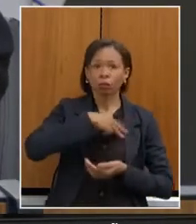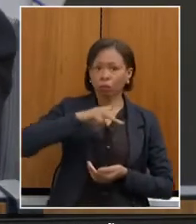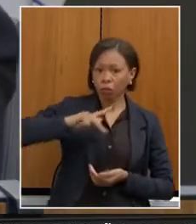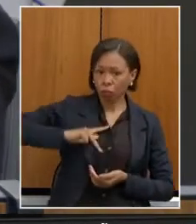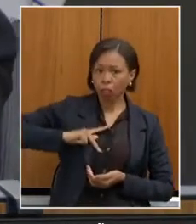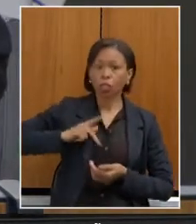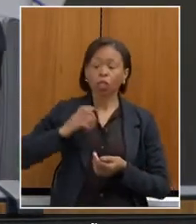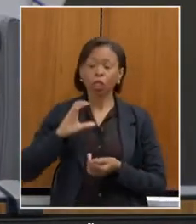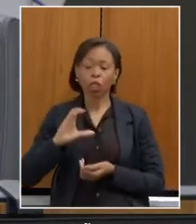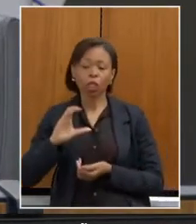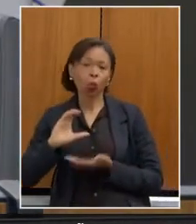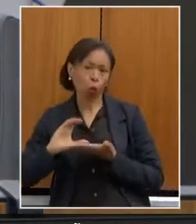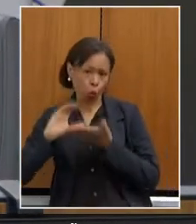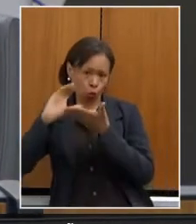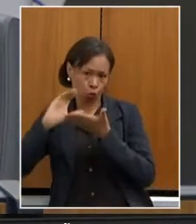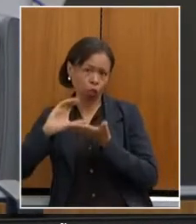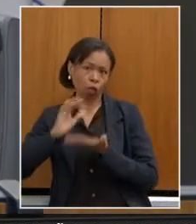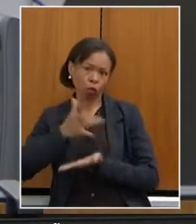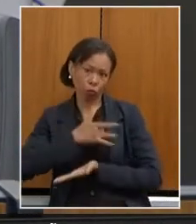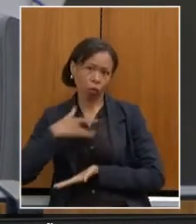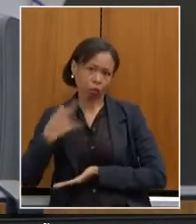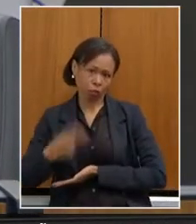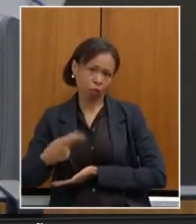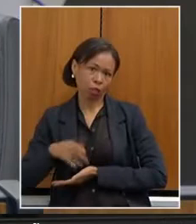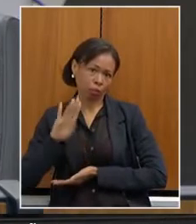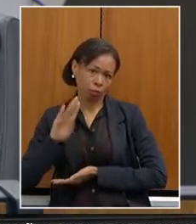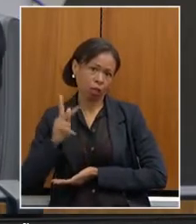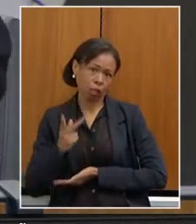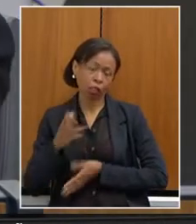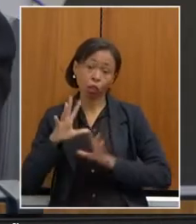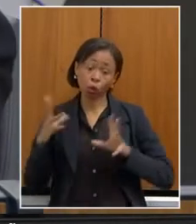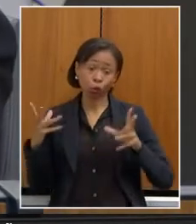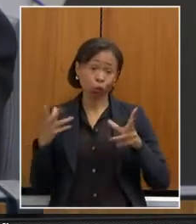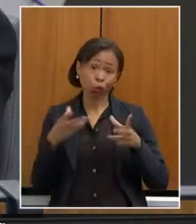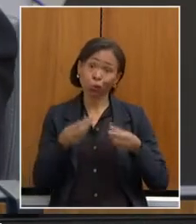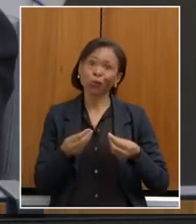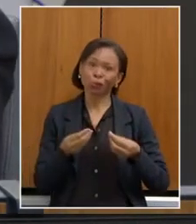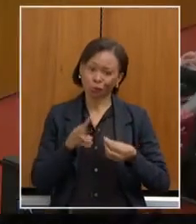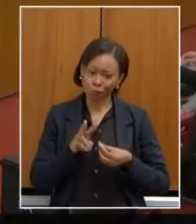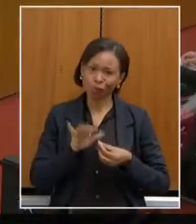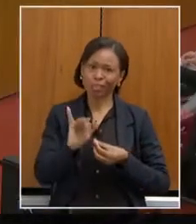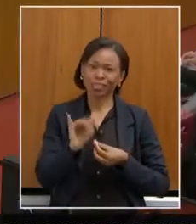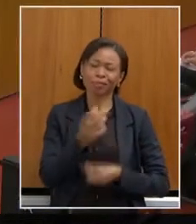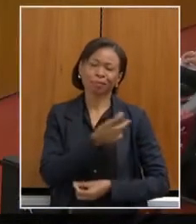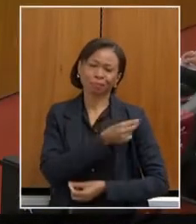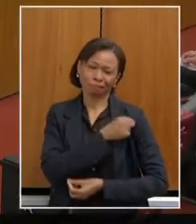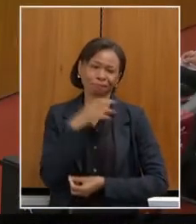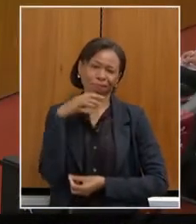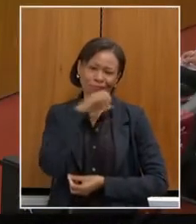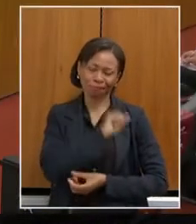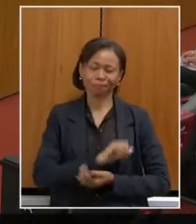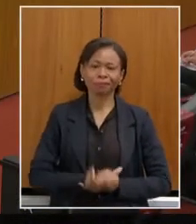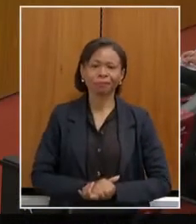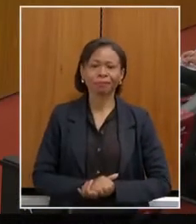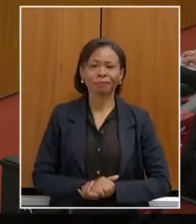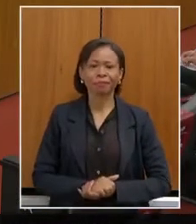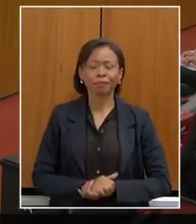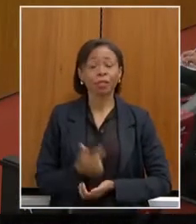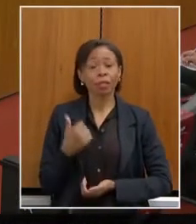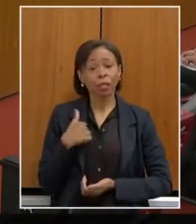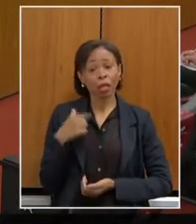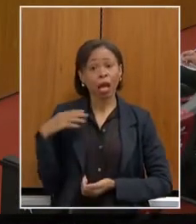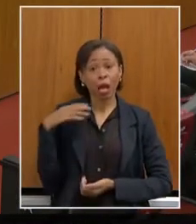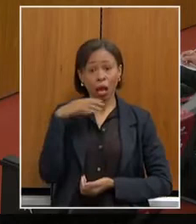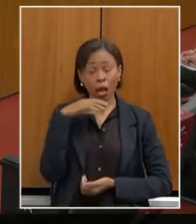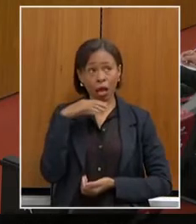com o COSEMES. Então, isso está vencido e agora é todo mundo vacinar o mais rápido possível. Secretário, para finalizar de minha parte e passar a